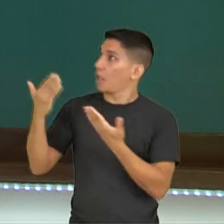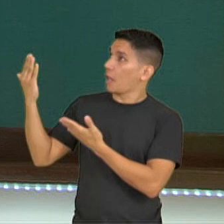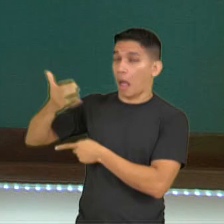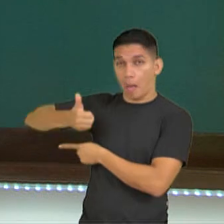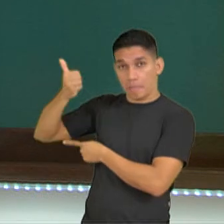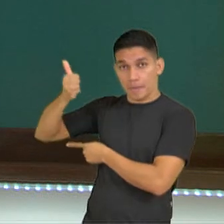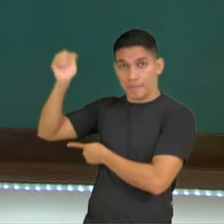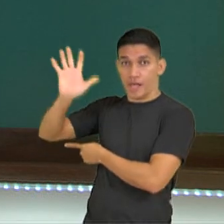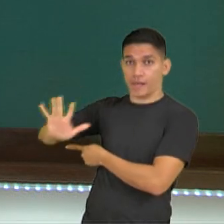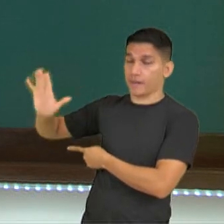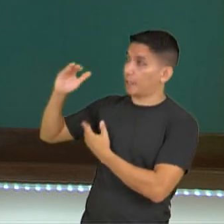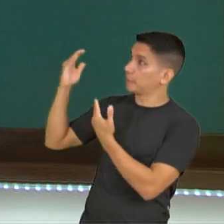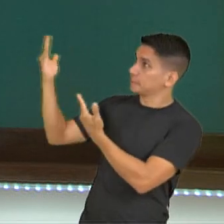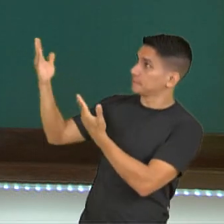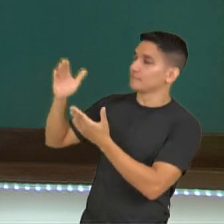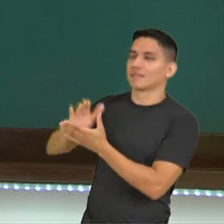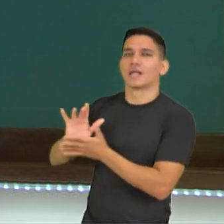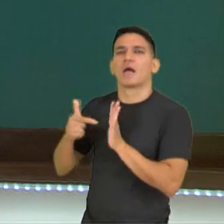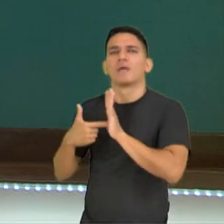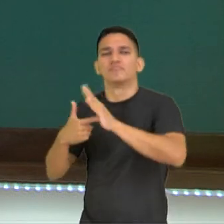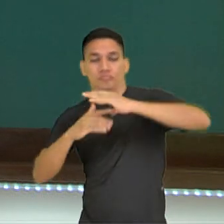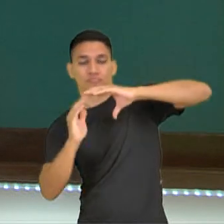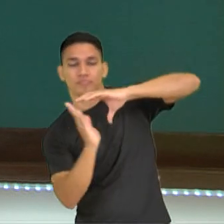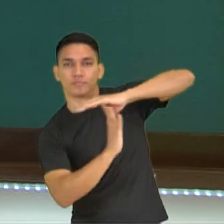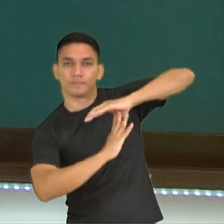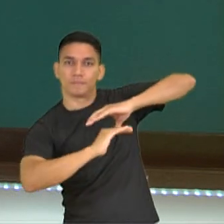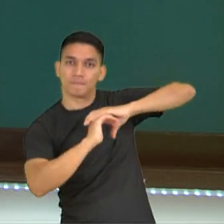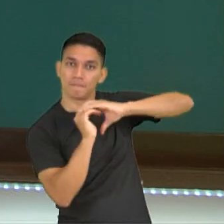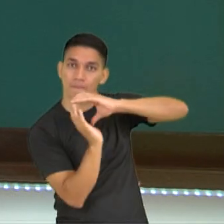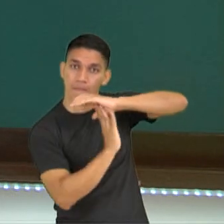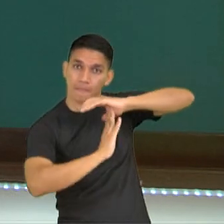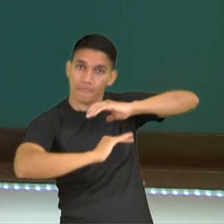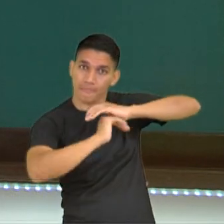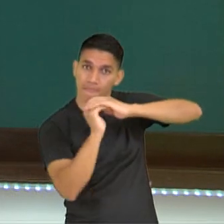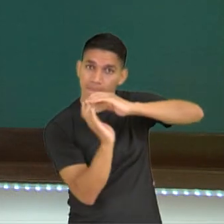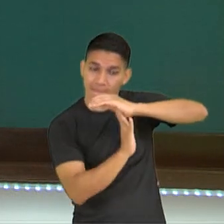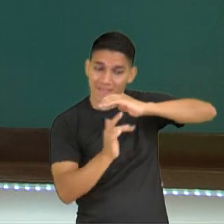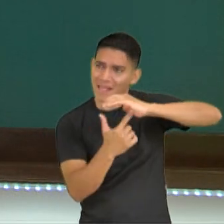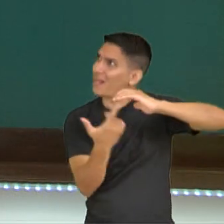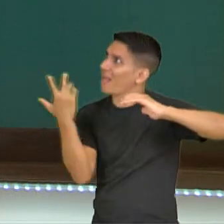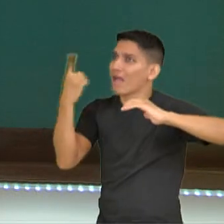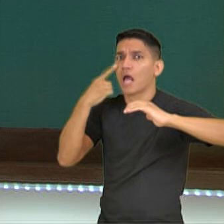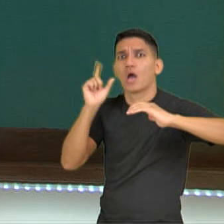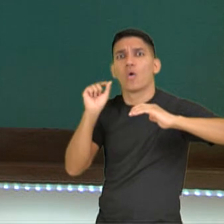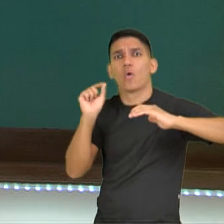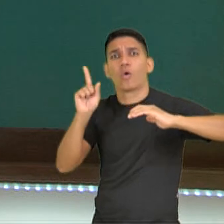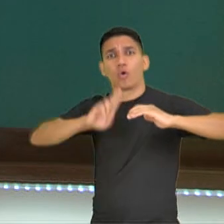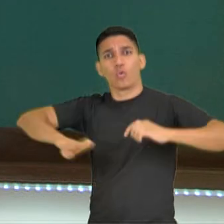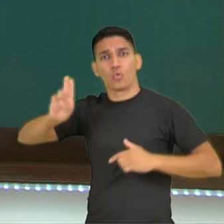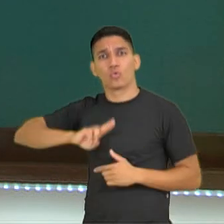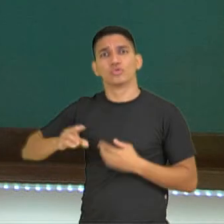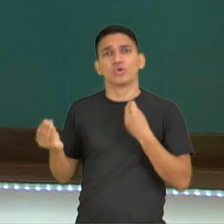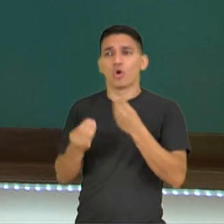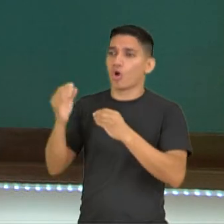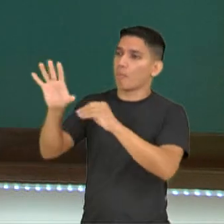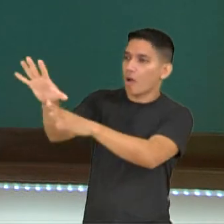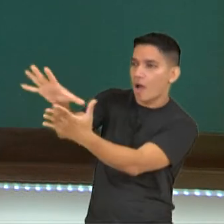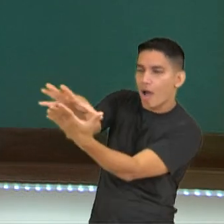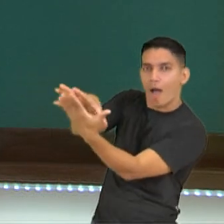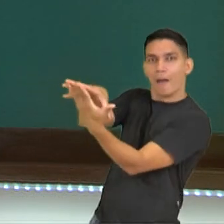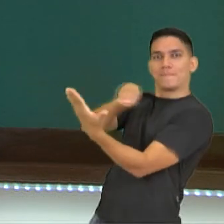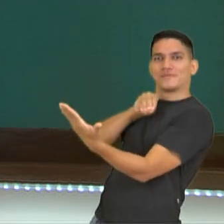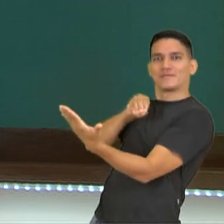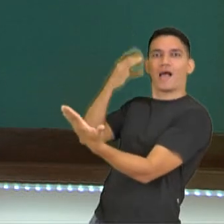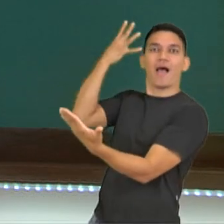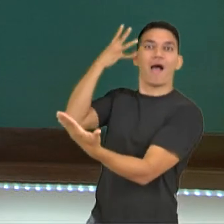primeira imagem, então, as pinturas rupestres. Essas pinturas rupestres mostravam o imitar dos animais, uma